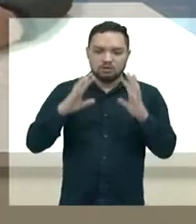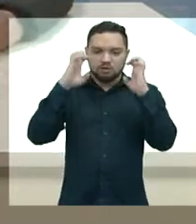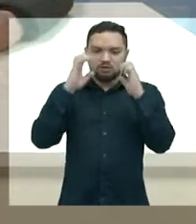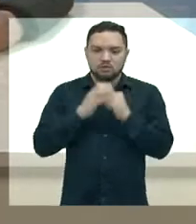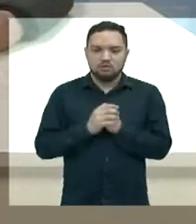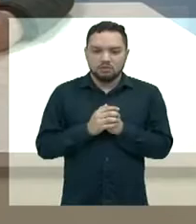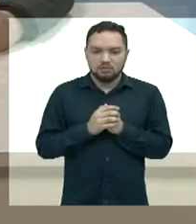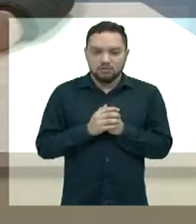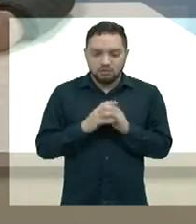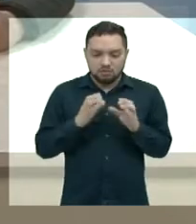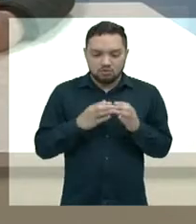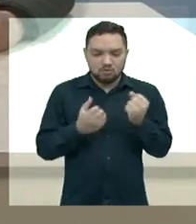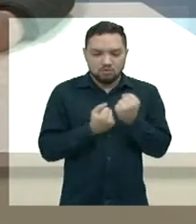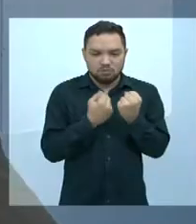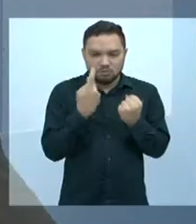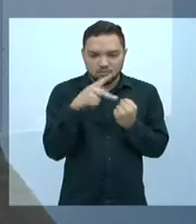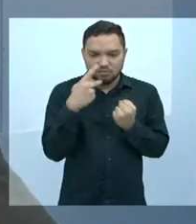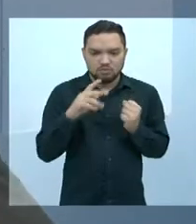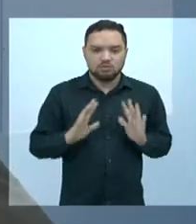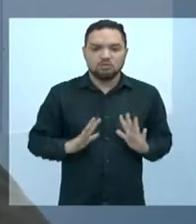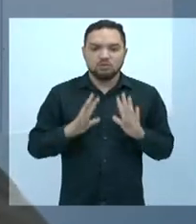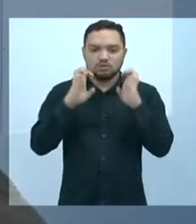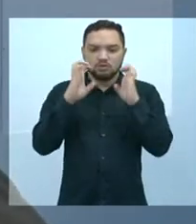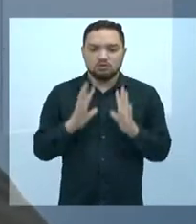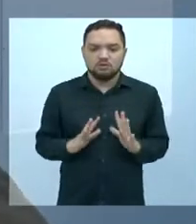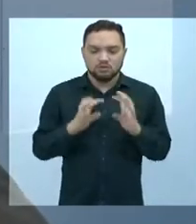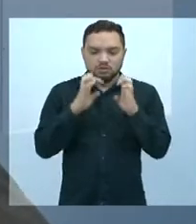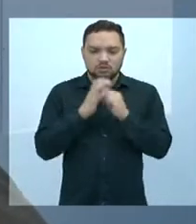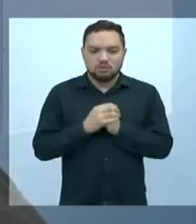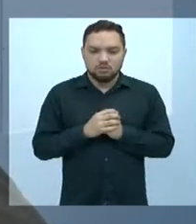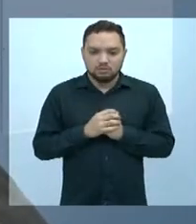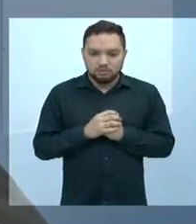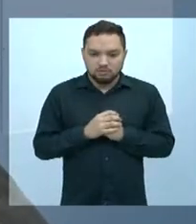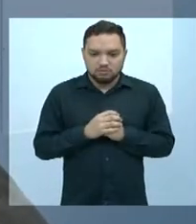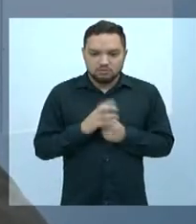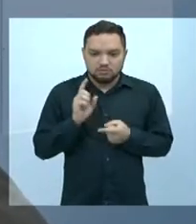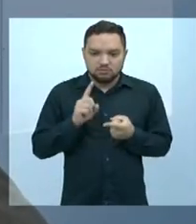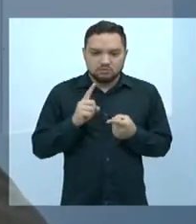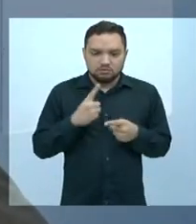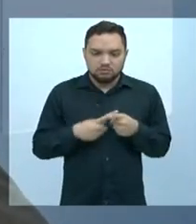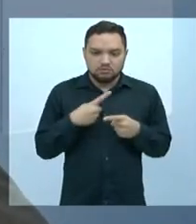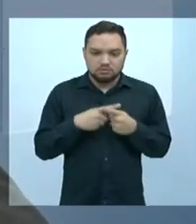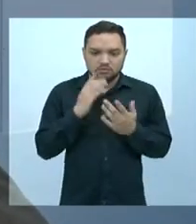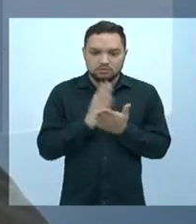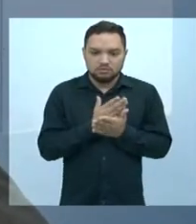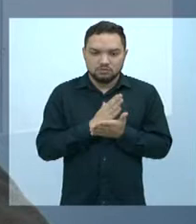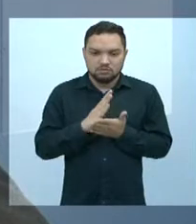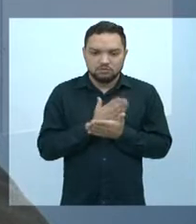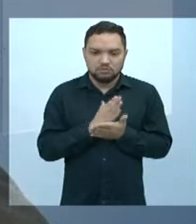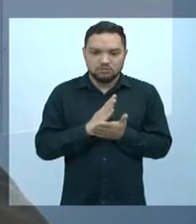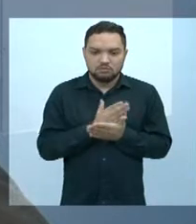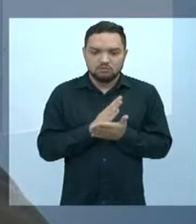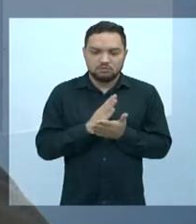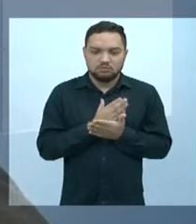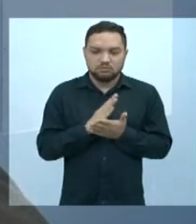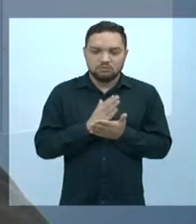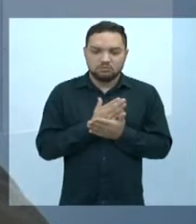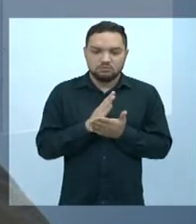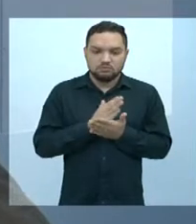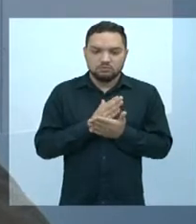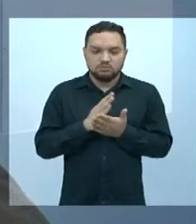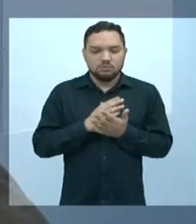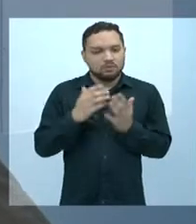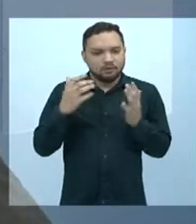própria base, porque ele acaba cedindo a mesma. Porque tem pessoas que querem um posicionamento dele menos